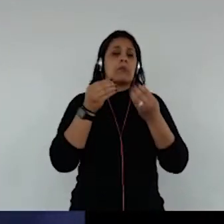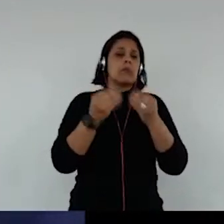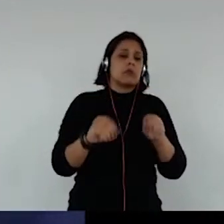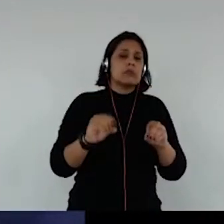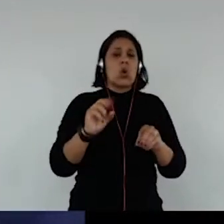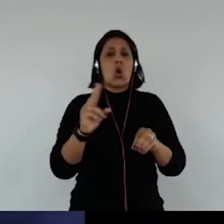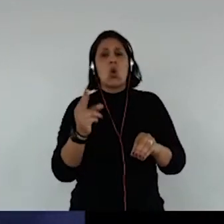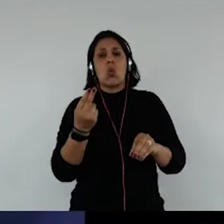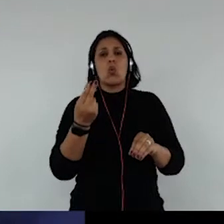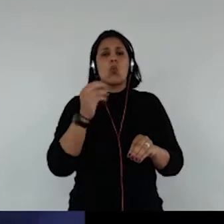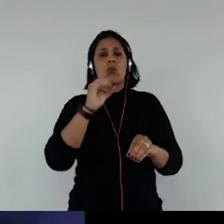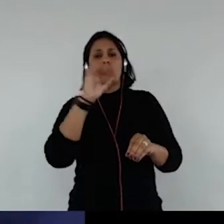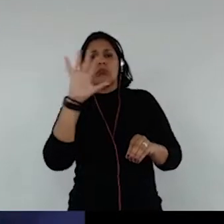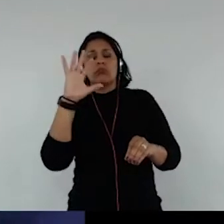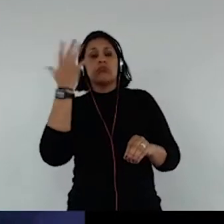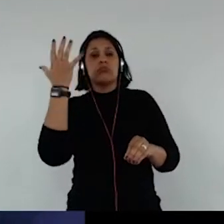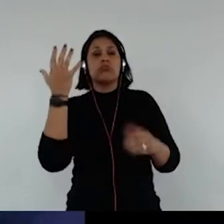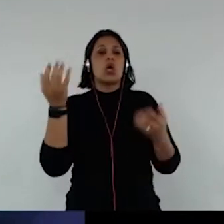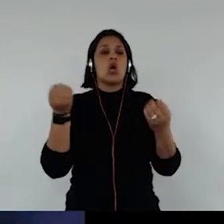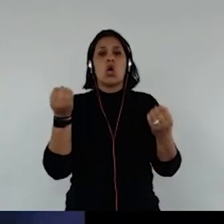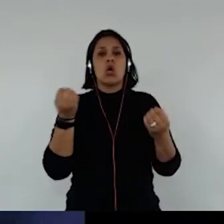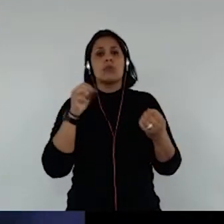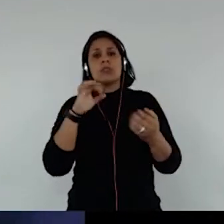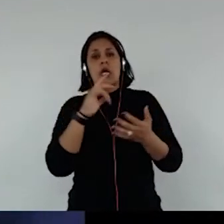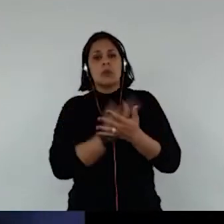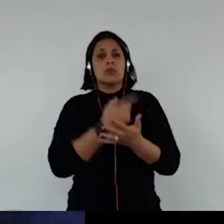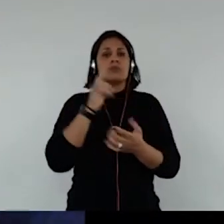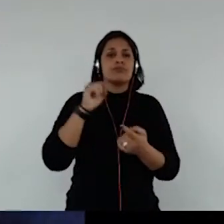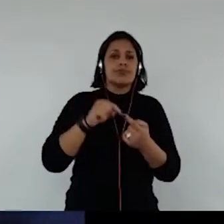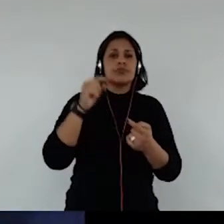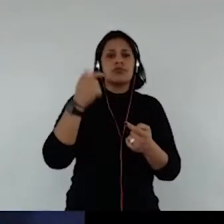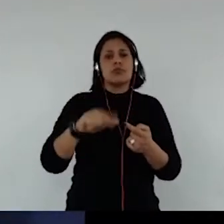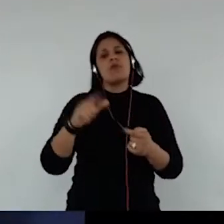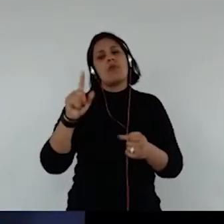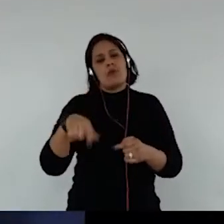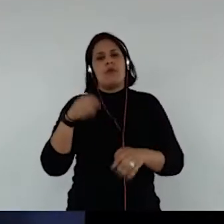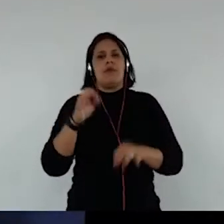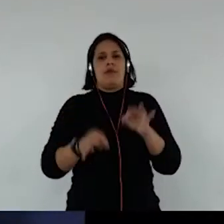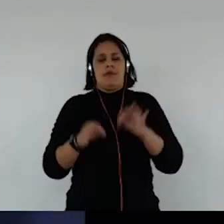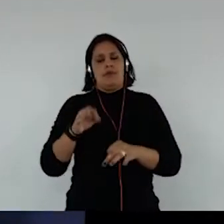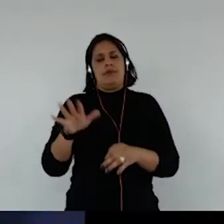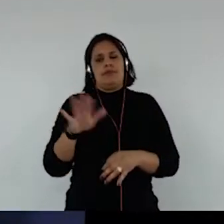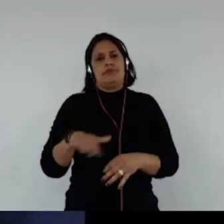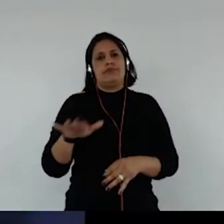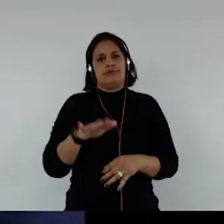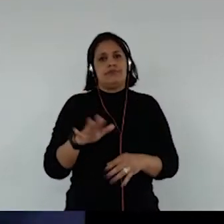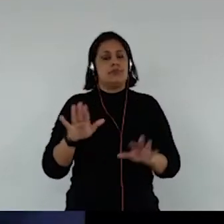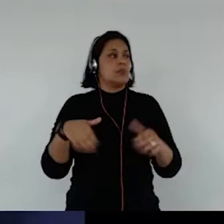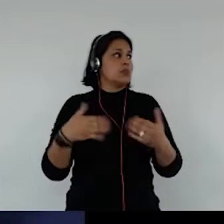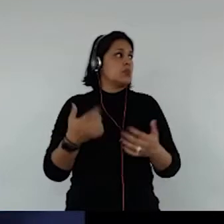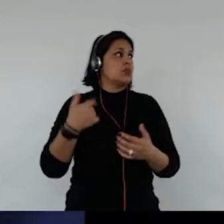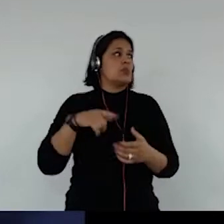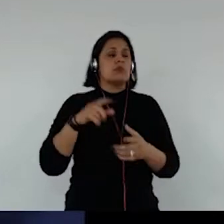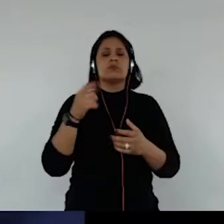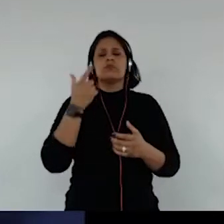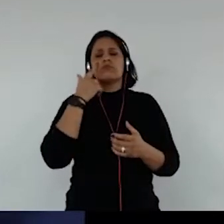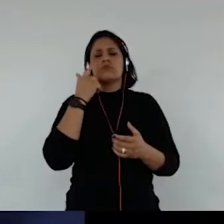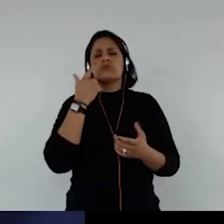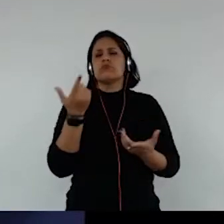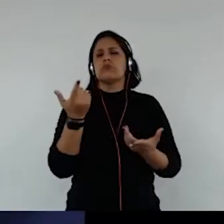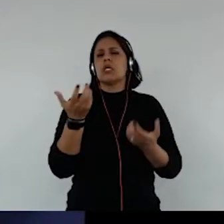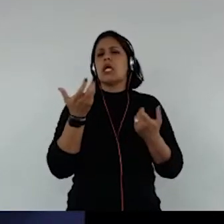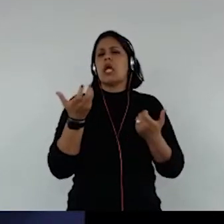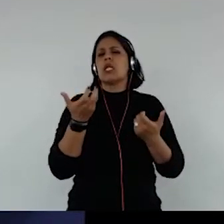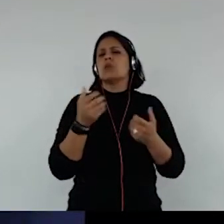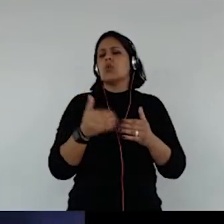imprevisibilidade efetivamente aconteceu? De novo, a justiça. Então, o que se pretende com essa teoria, com essa